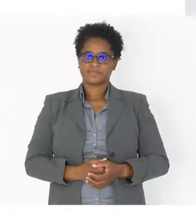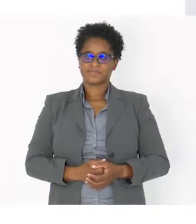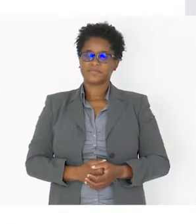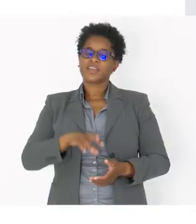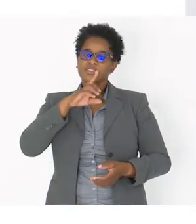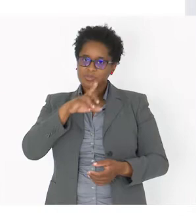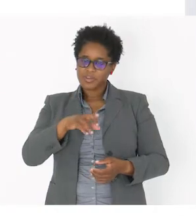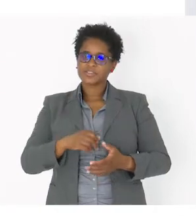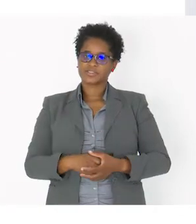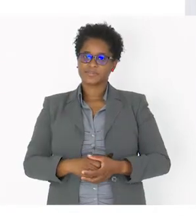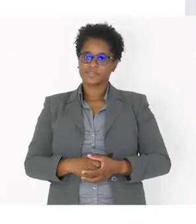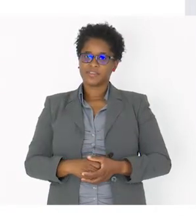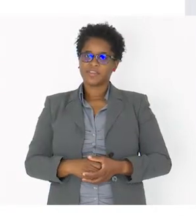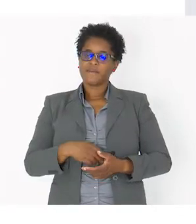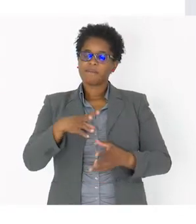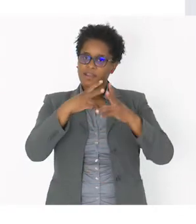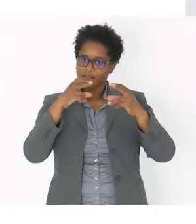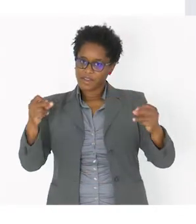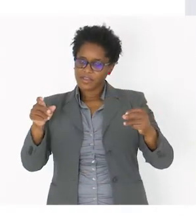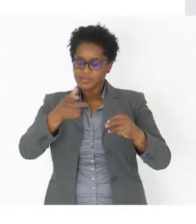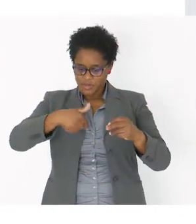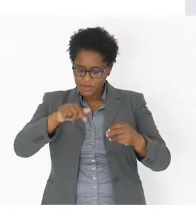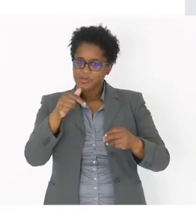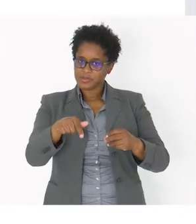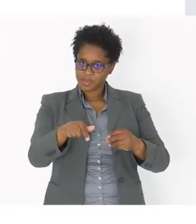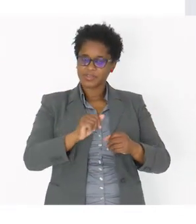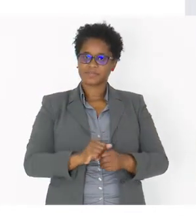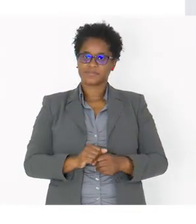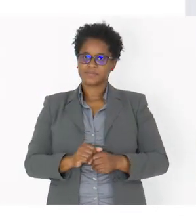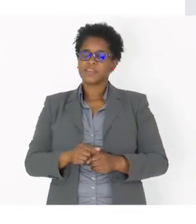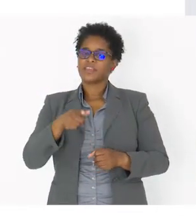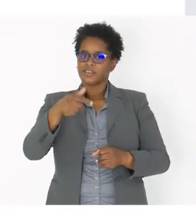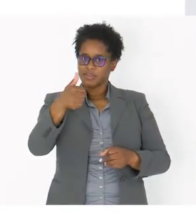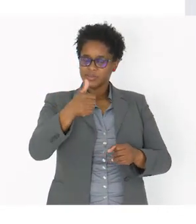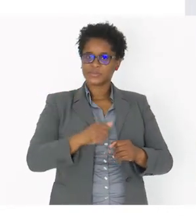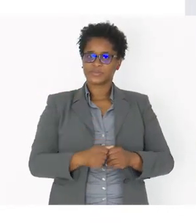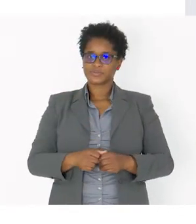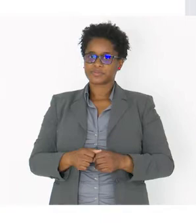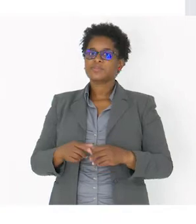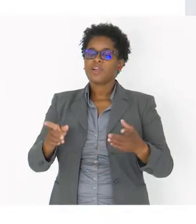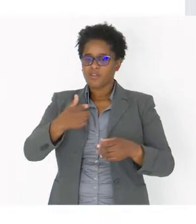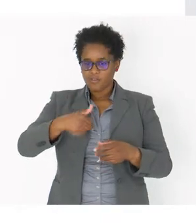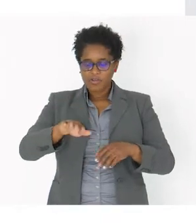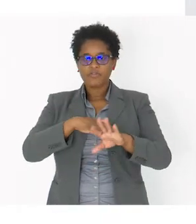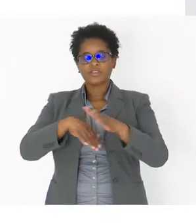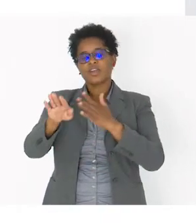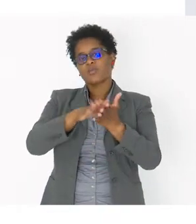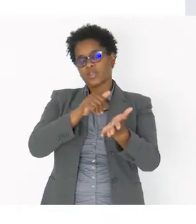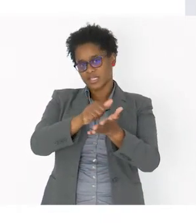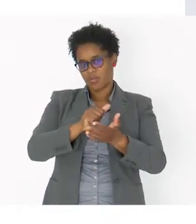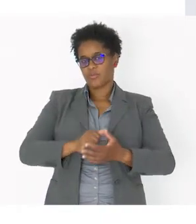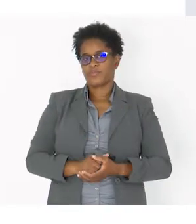a resposta para a afirmação que nós temos aqui? Isso! Então vamos lá fazer a